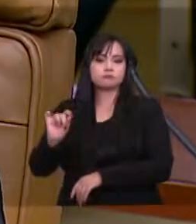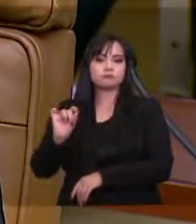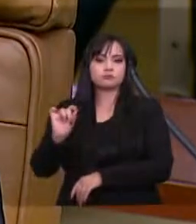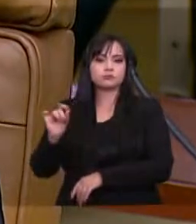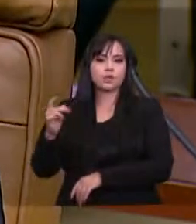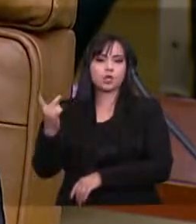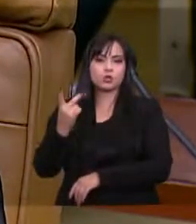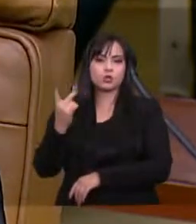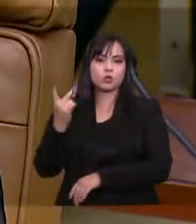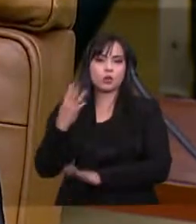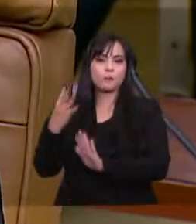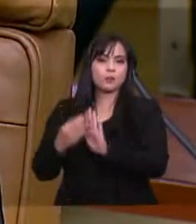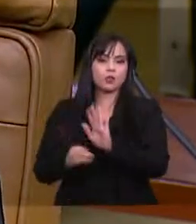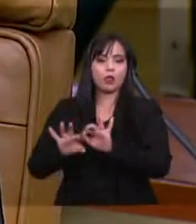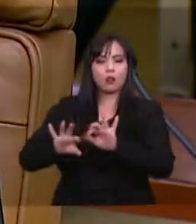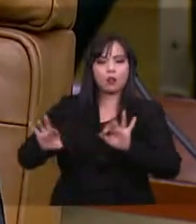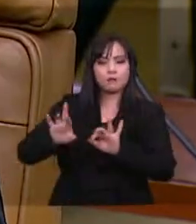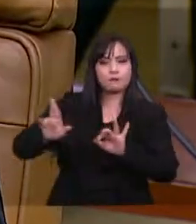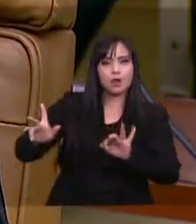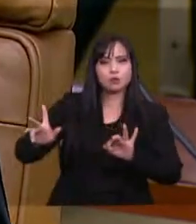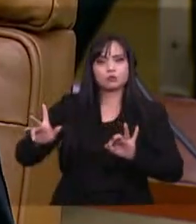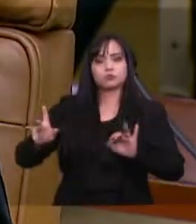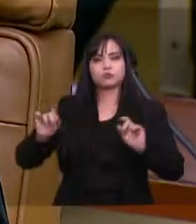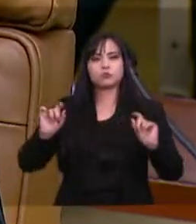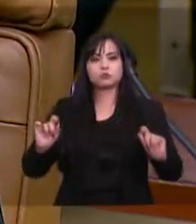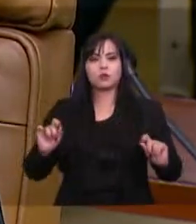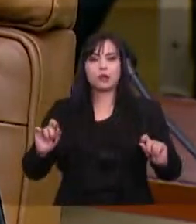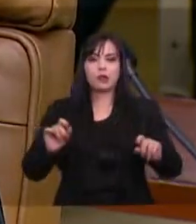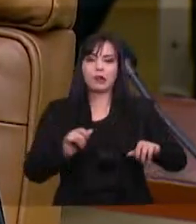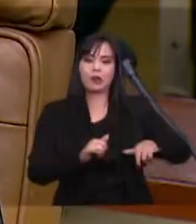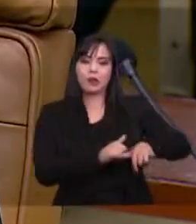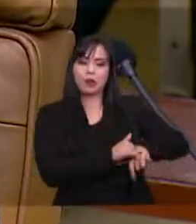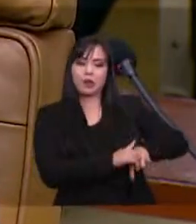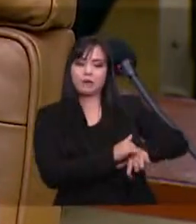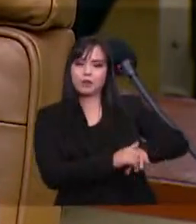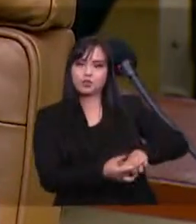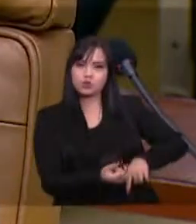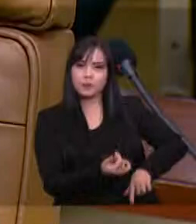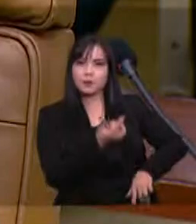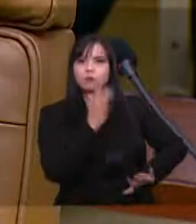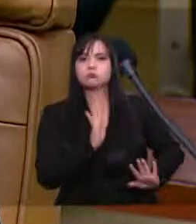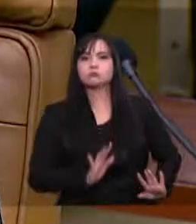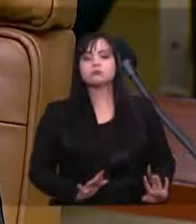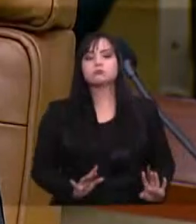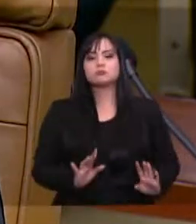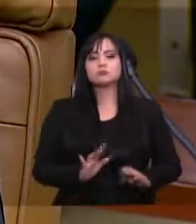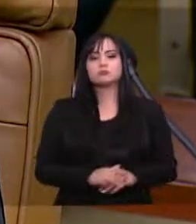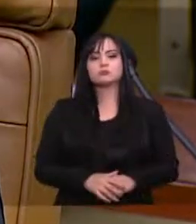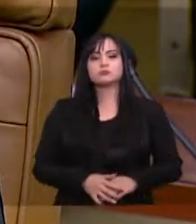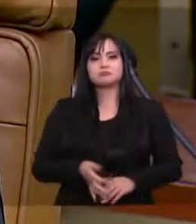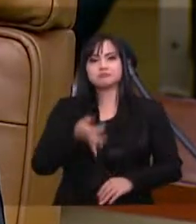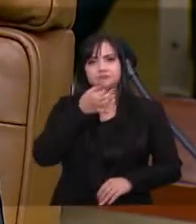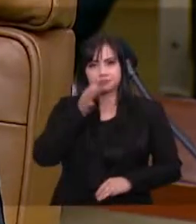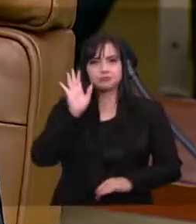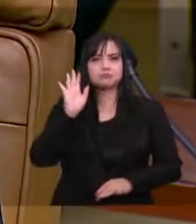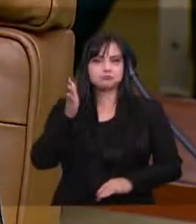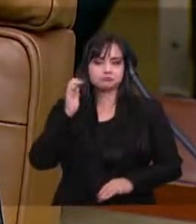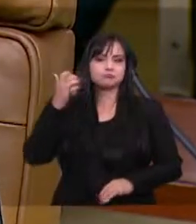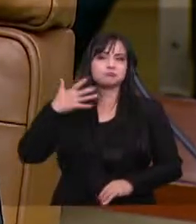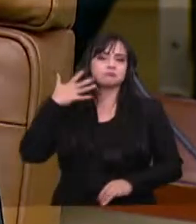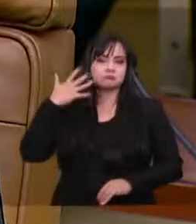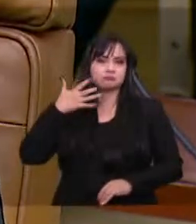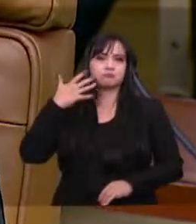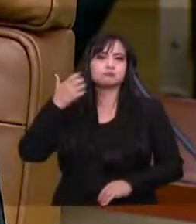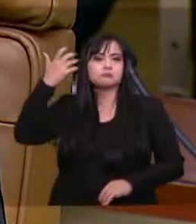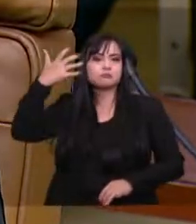dois modos distintos de lavagem de capitais a luz dos argumentos que já expandi